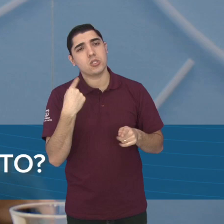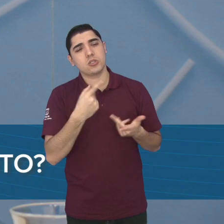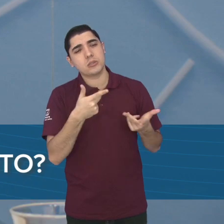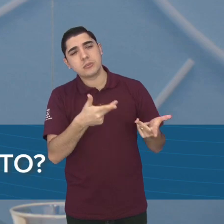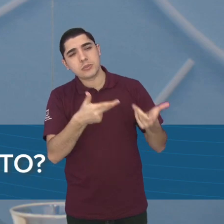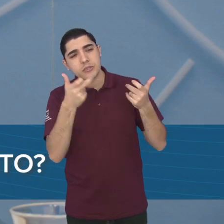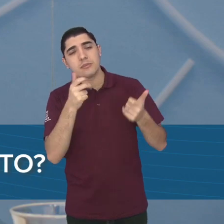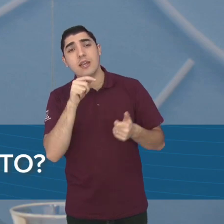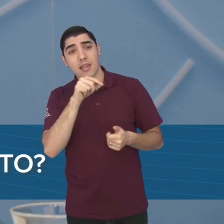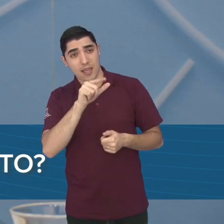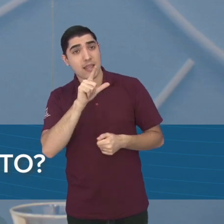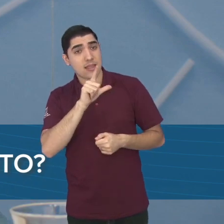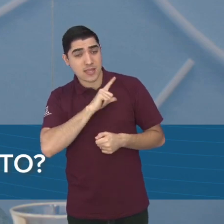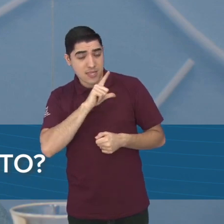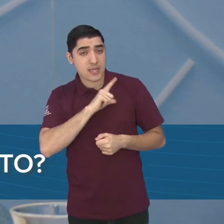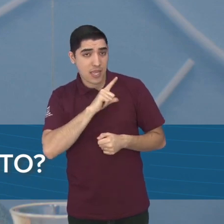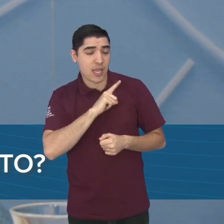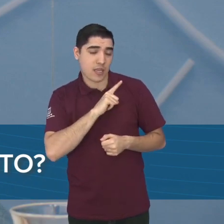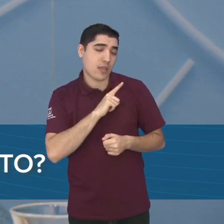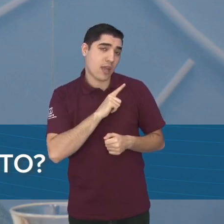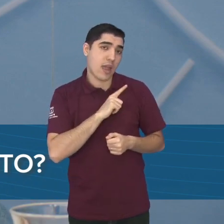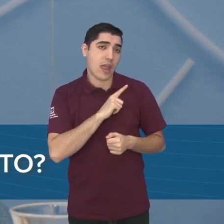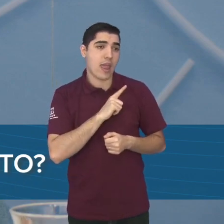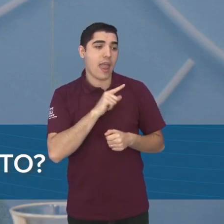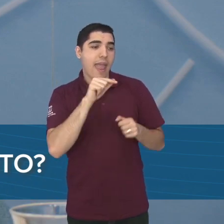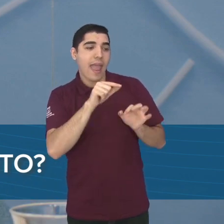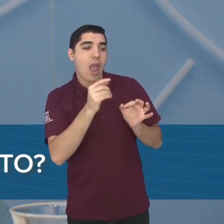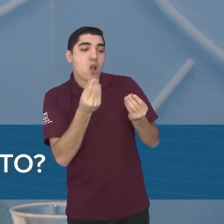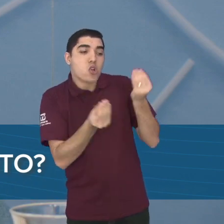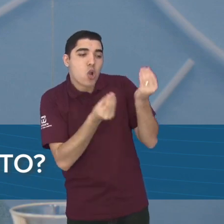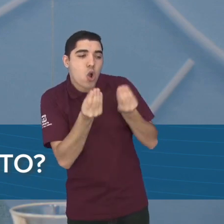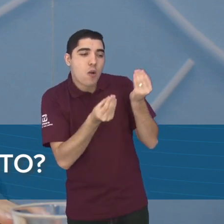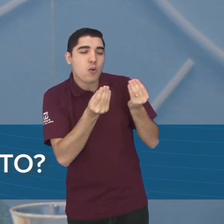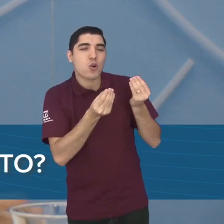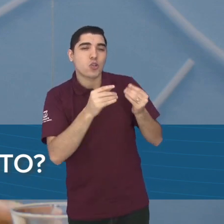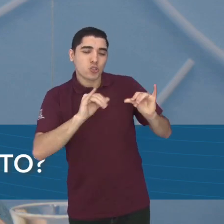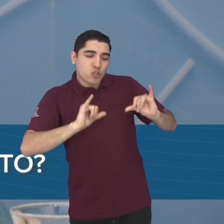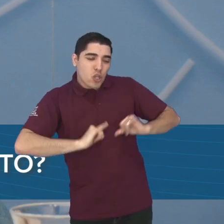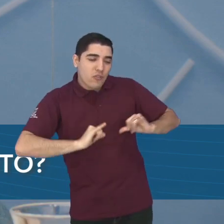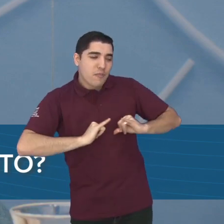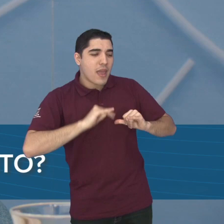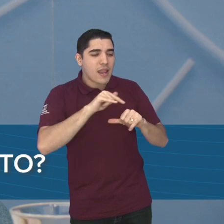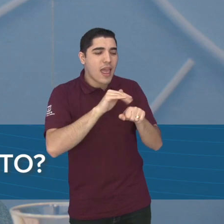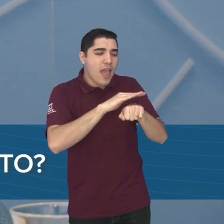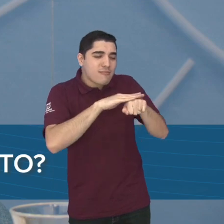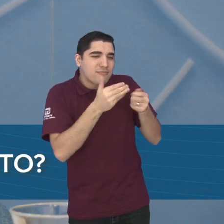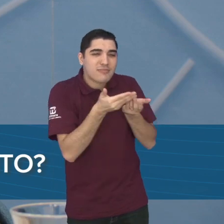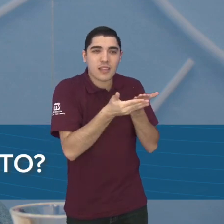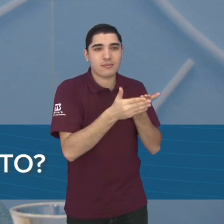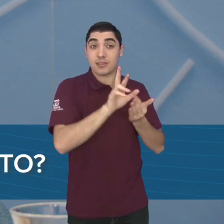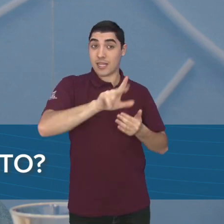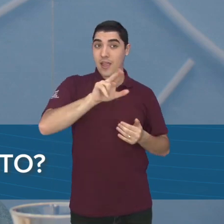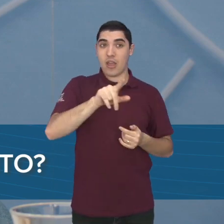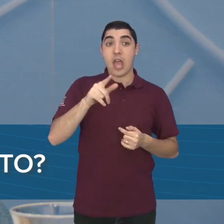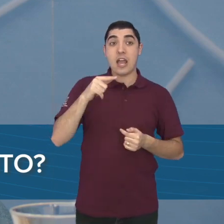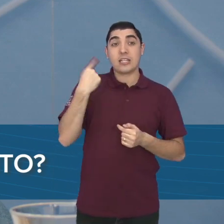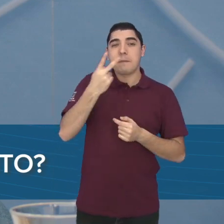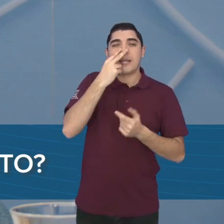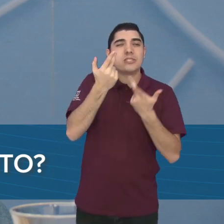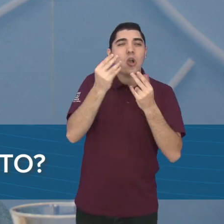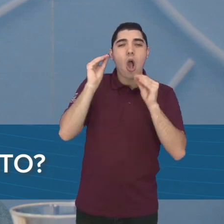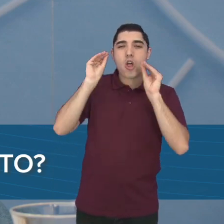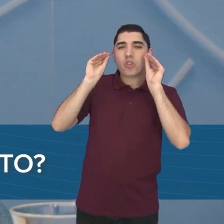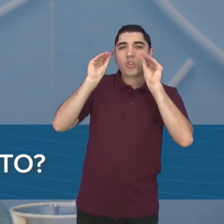que busca por uma lógica, por tentar elaborar o sofrimento, não. Vai para um lado mais romântico mesmo, né, um lado de novela, digamos,